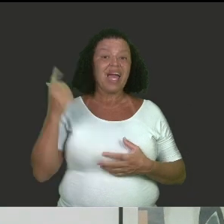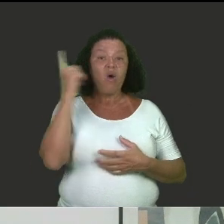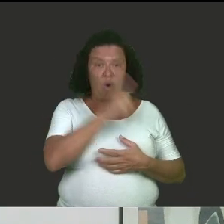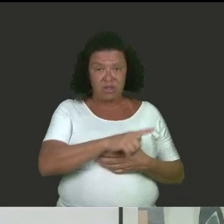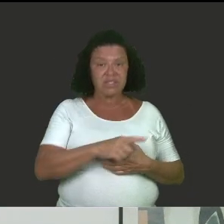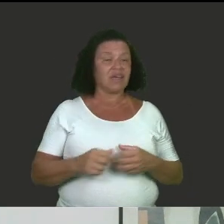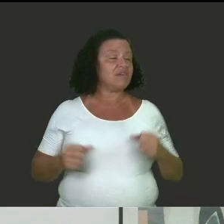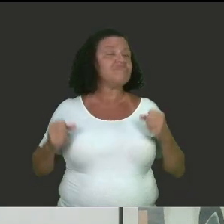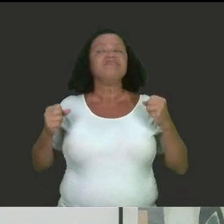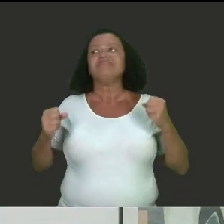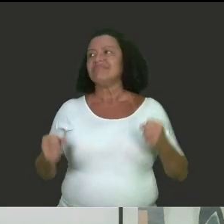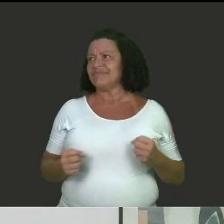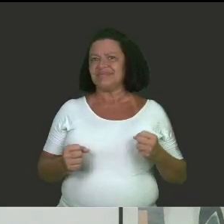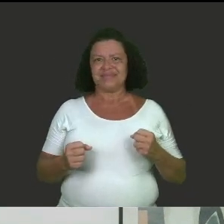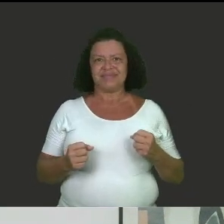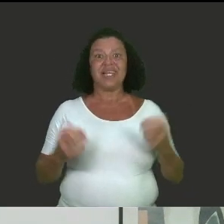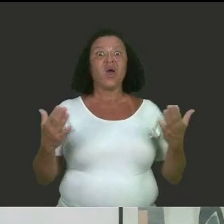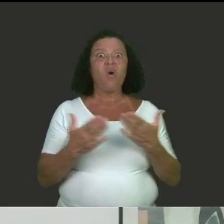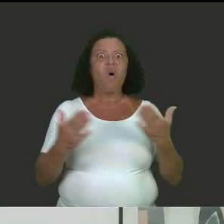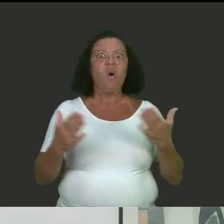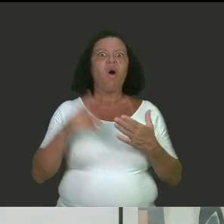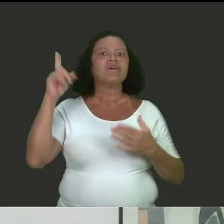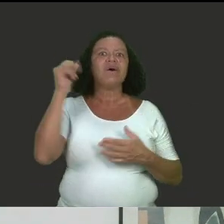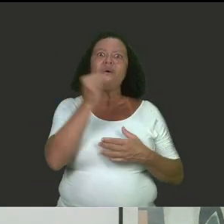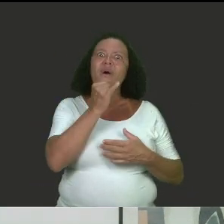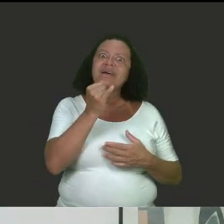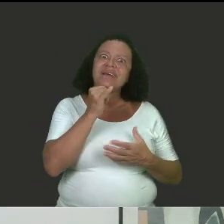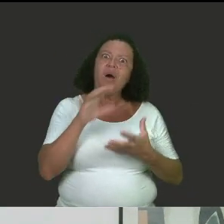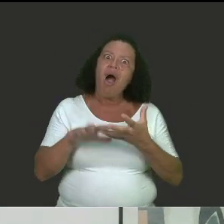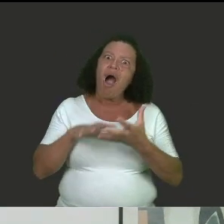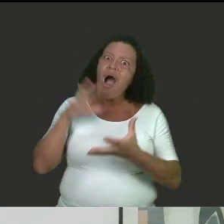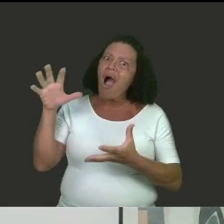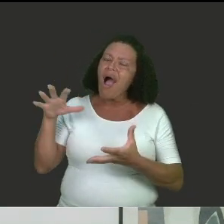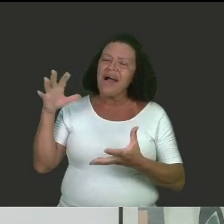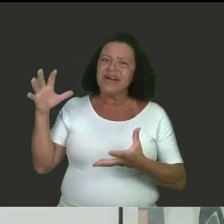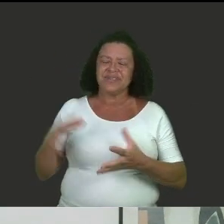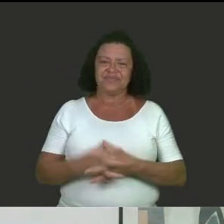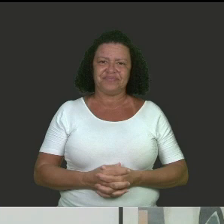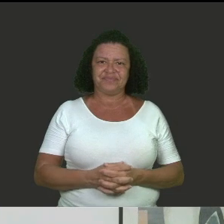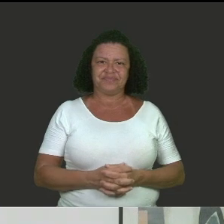cima e hoje ela é um grande exemplo para todos.